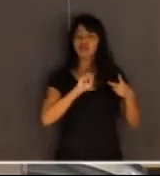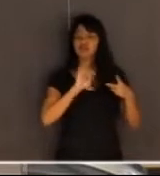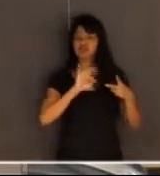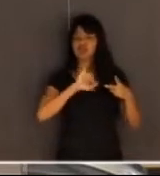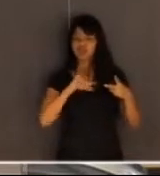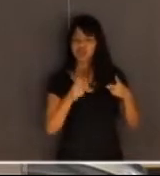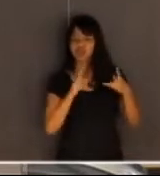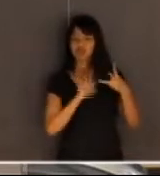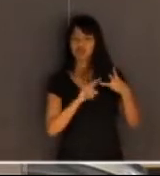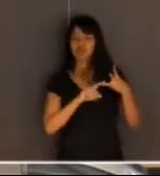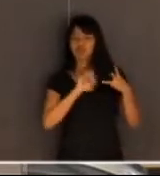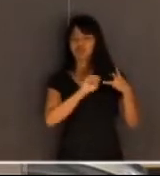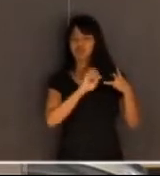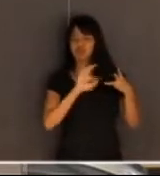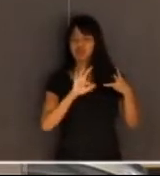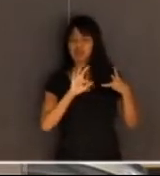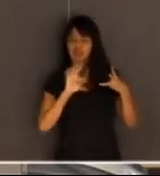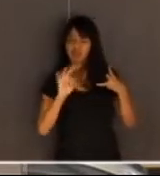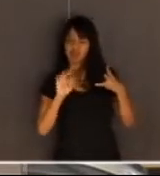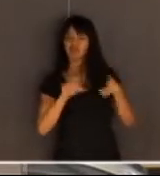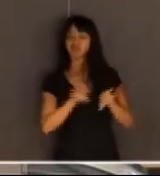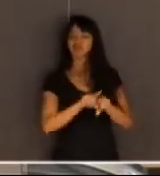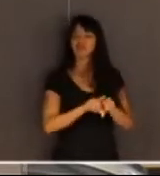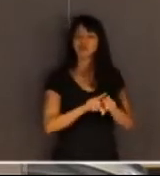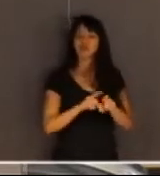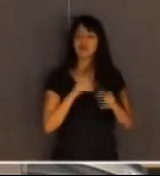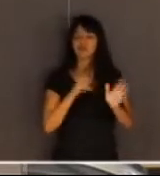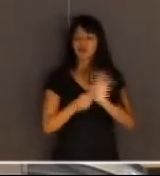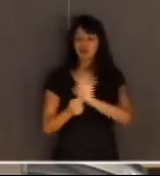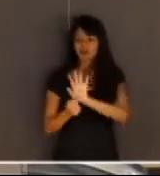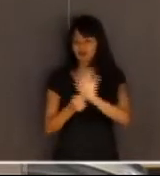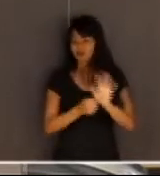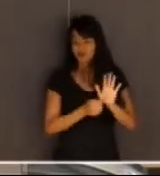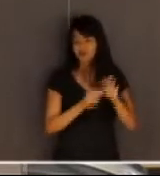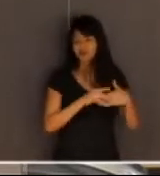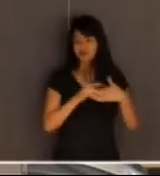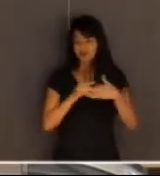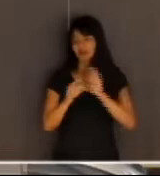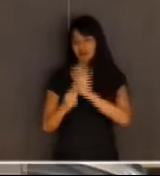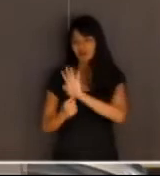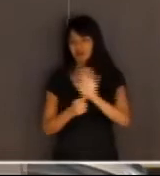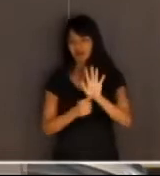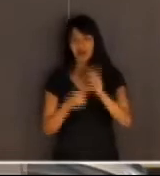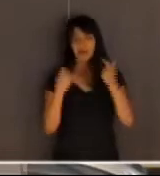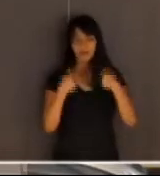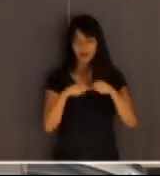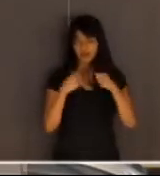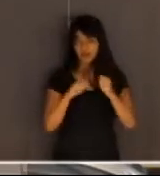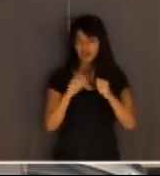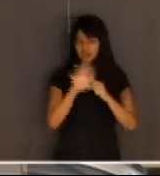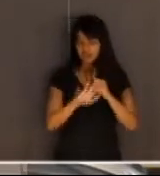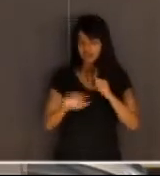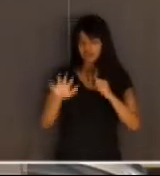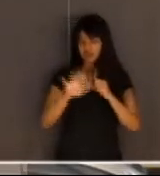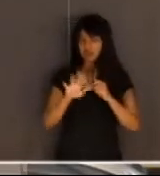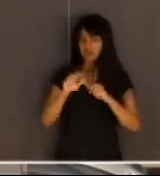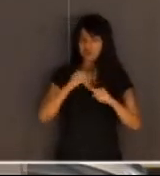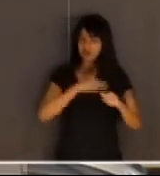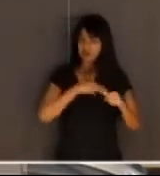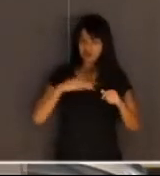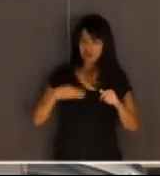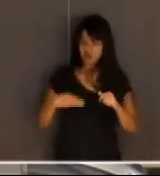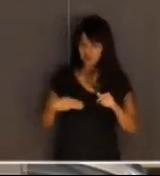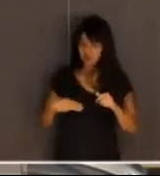doutor Abrão Amici aí vem nos dar essa noção de que é preciso que essa unidade ministerial seja mais do que